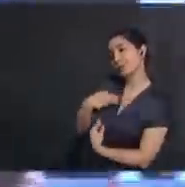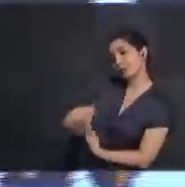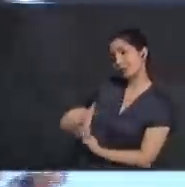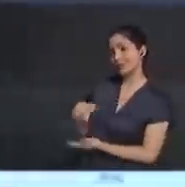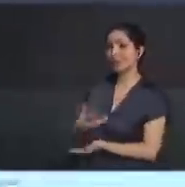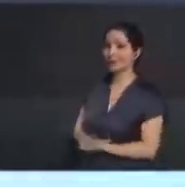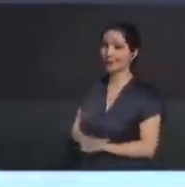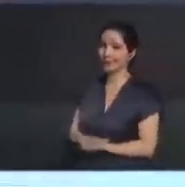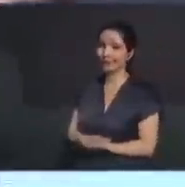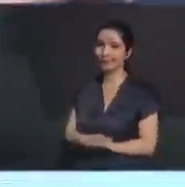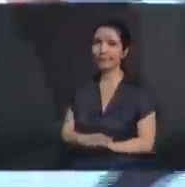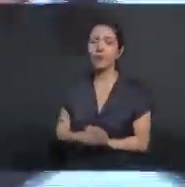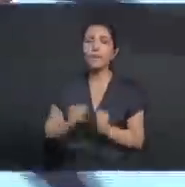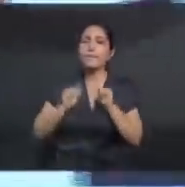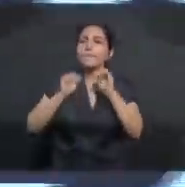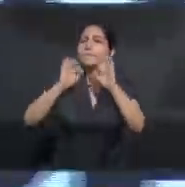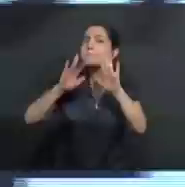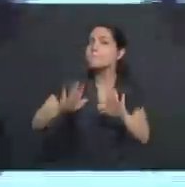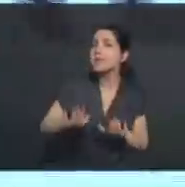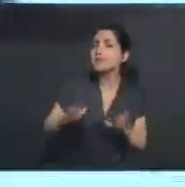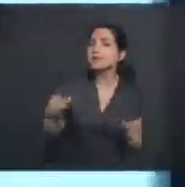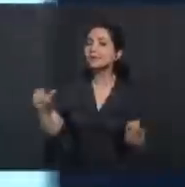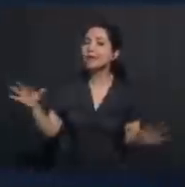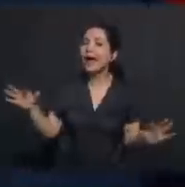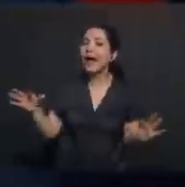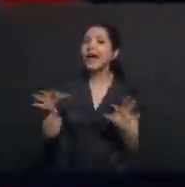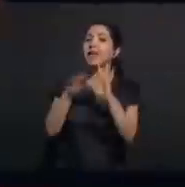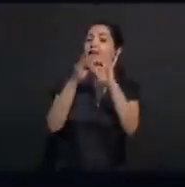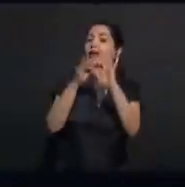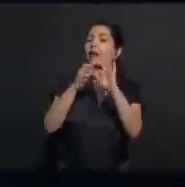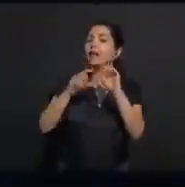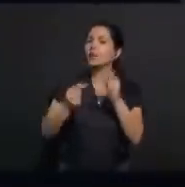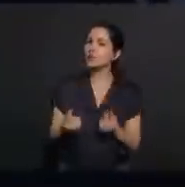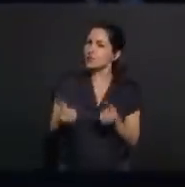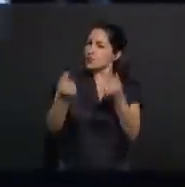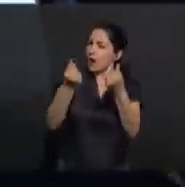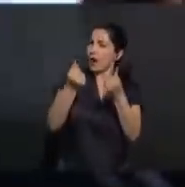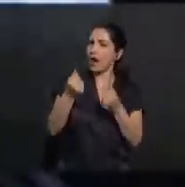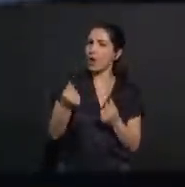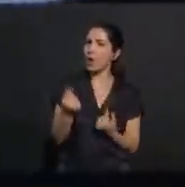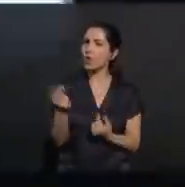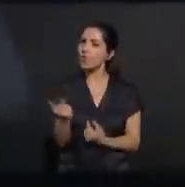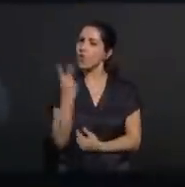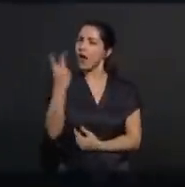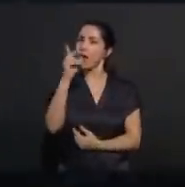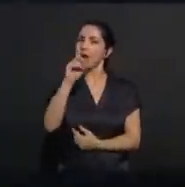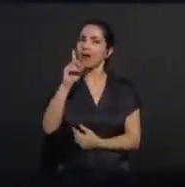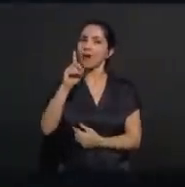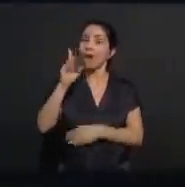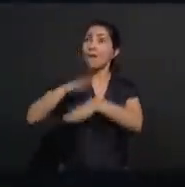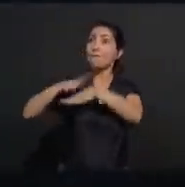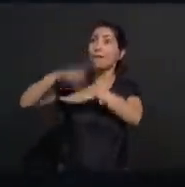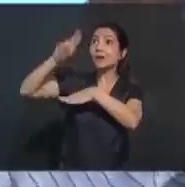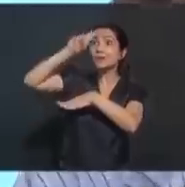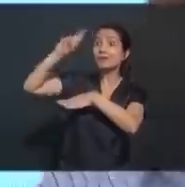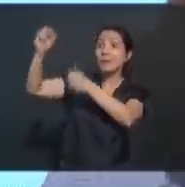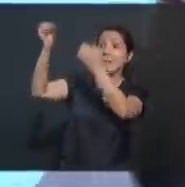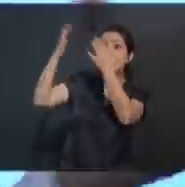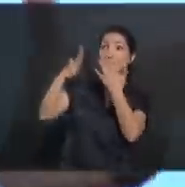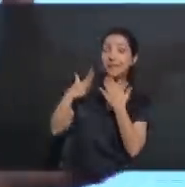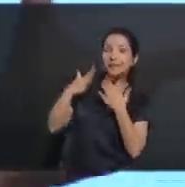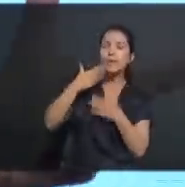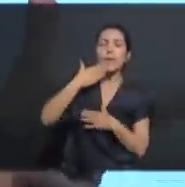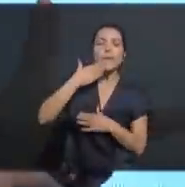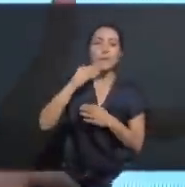Então a bênção não está diretamente ligada a valor e a quantia, mas a Deus pôr a mão. Sabe o que está escrito em Provérbios? É melhor a bênção de